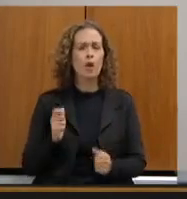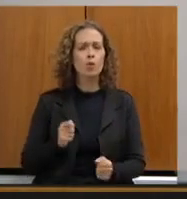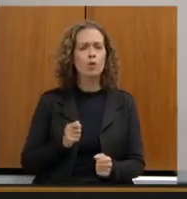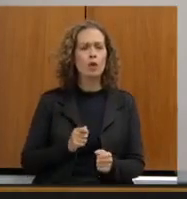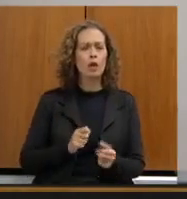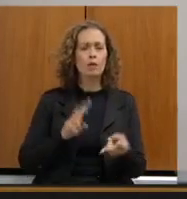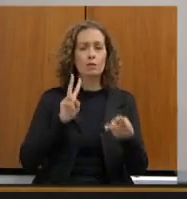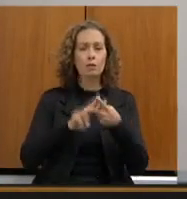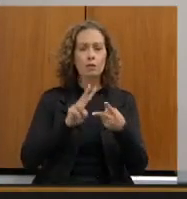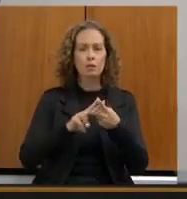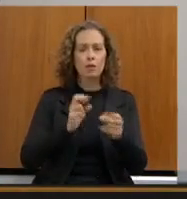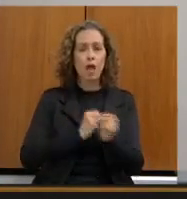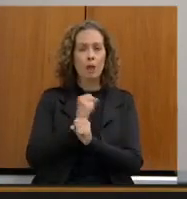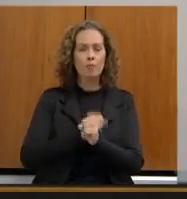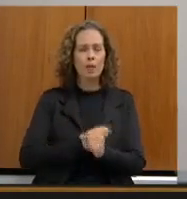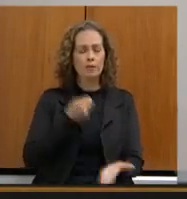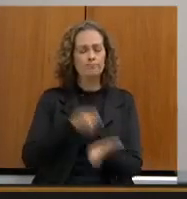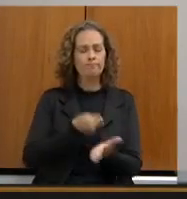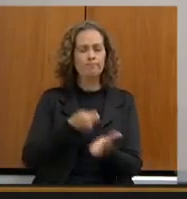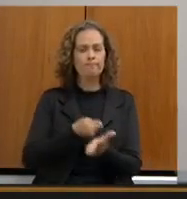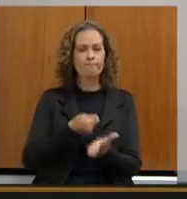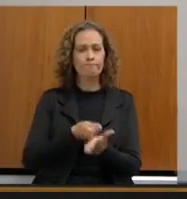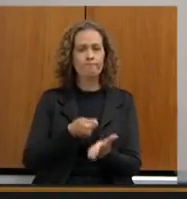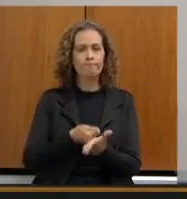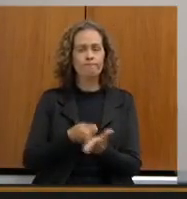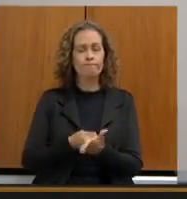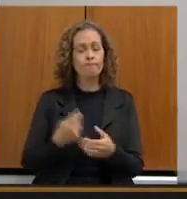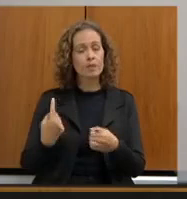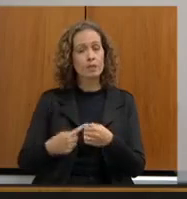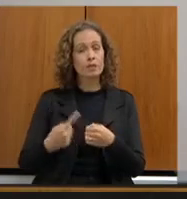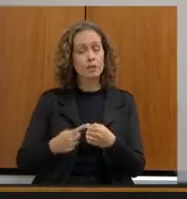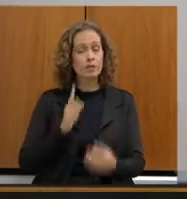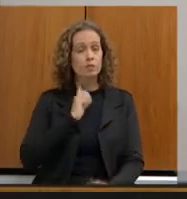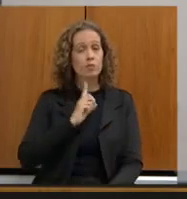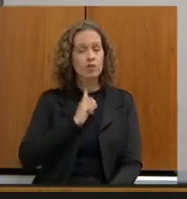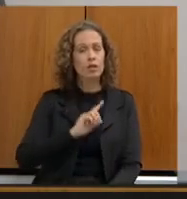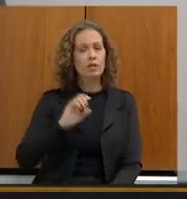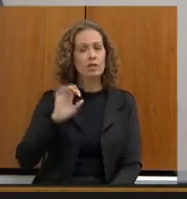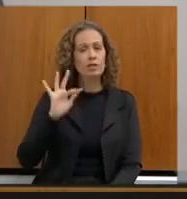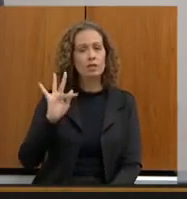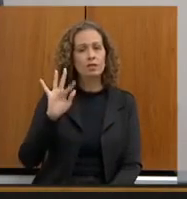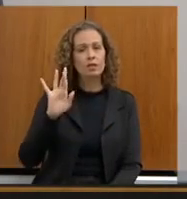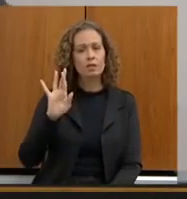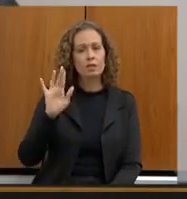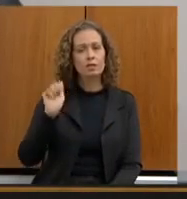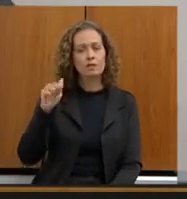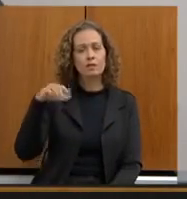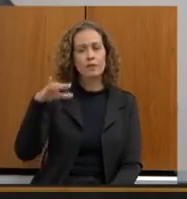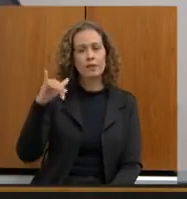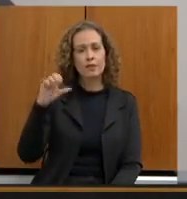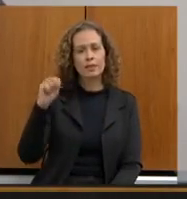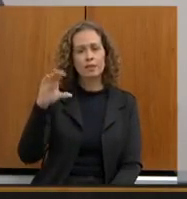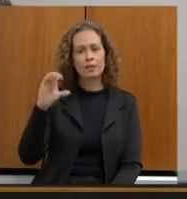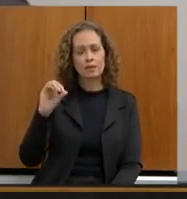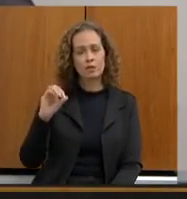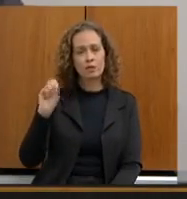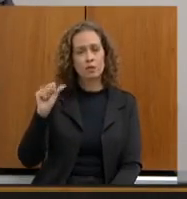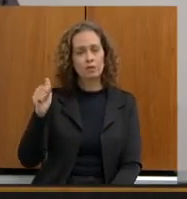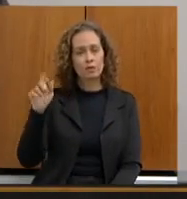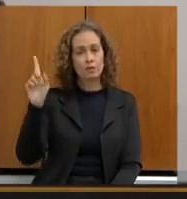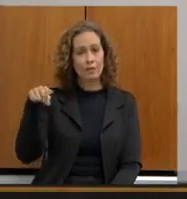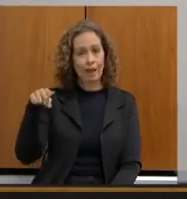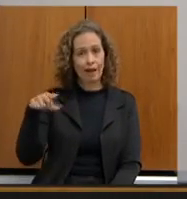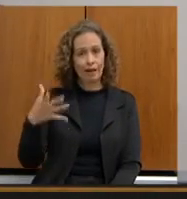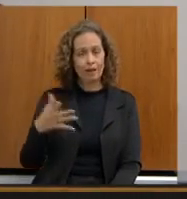que não está de Minas Gerais temos lá na cidade Francisco Sá então é por isso é por causa dessa visão poética